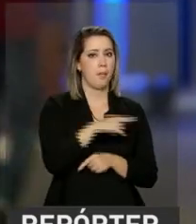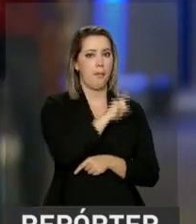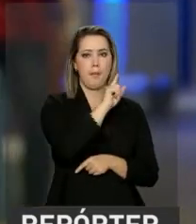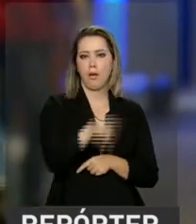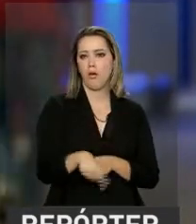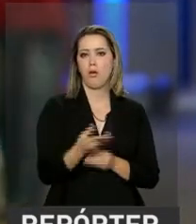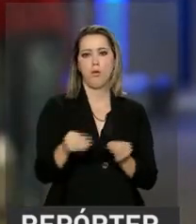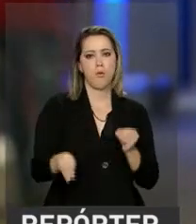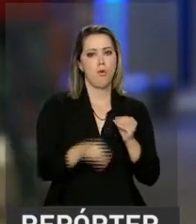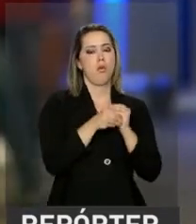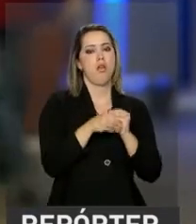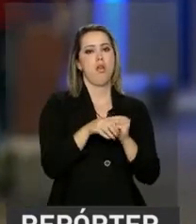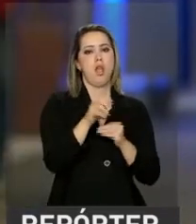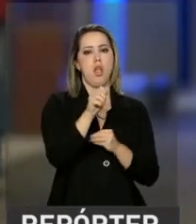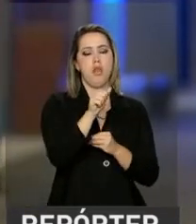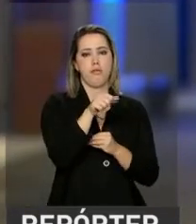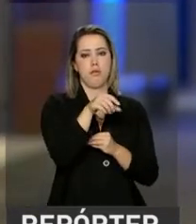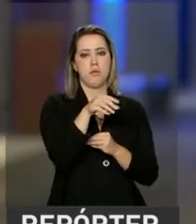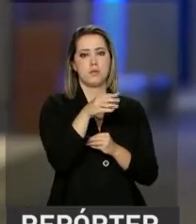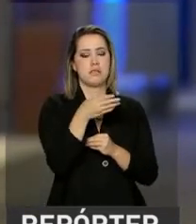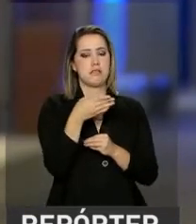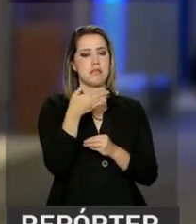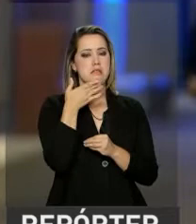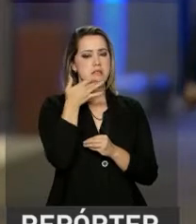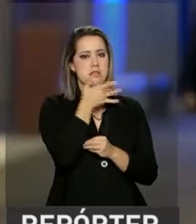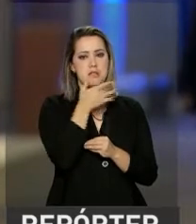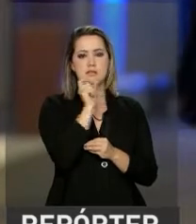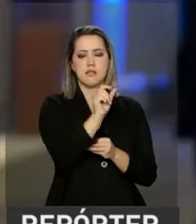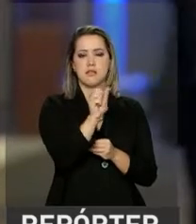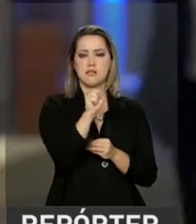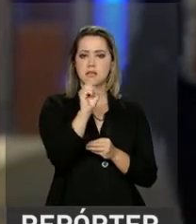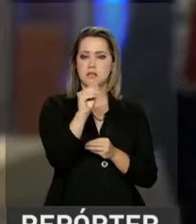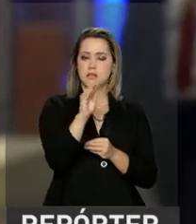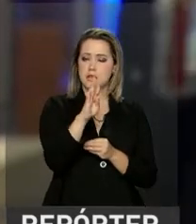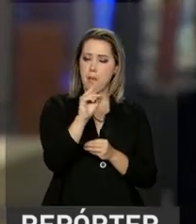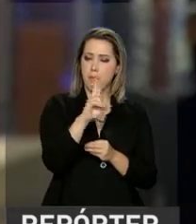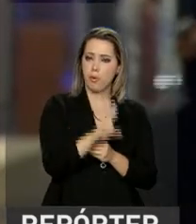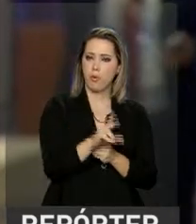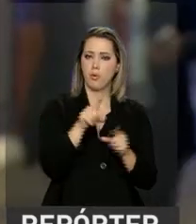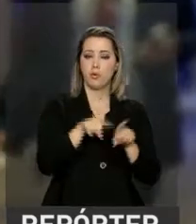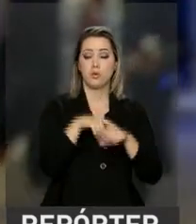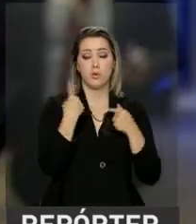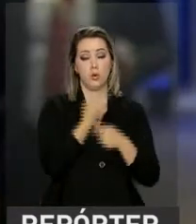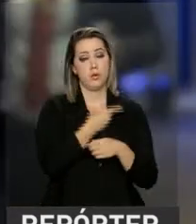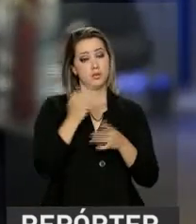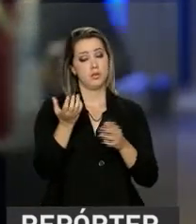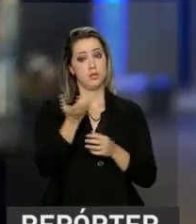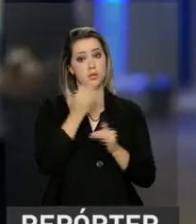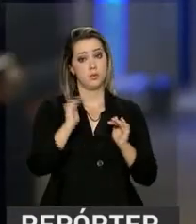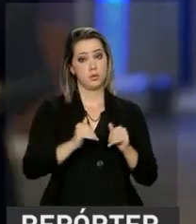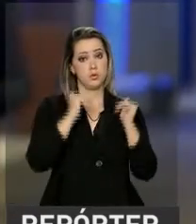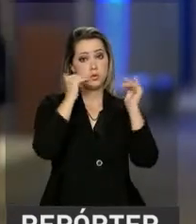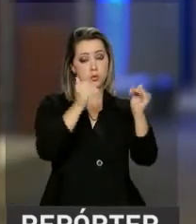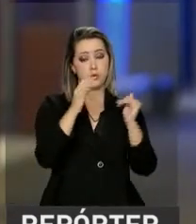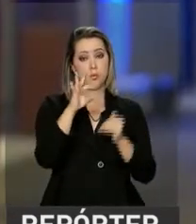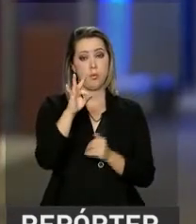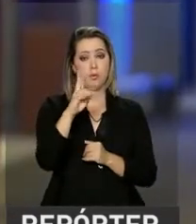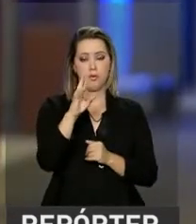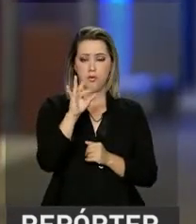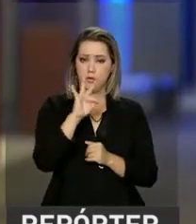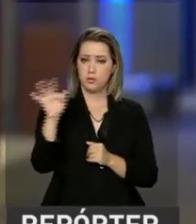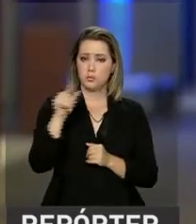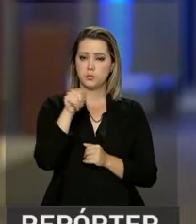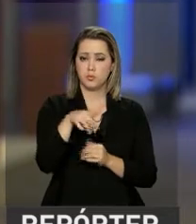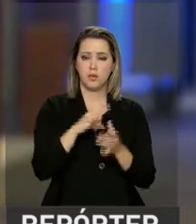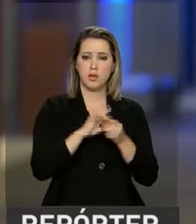sabor, mas o Supremo Tribunal Federal suspendeu essa decisão e nós esperamos que rapidamente o Supremo libere a proibição de aditivos para que